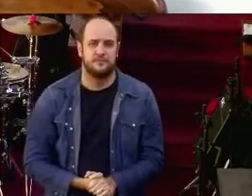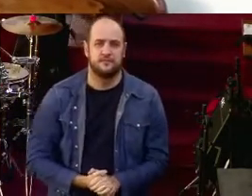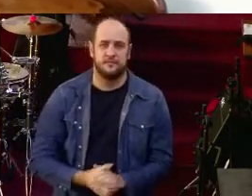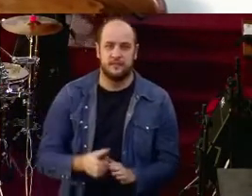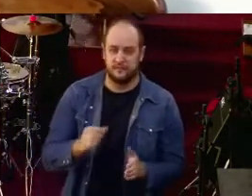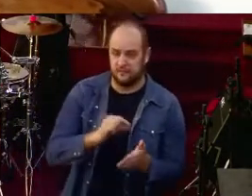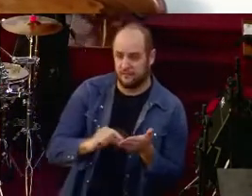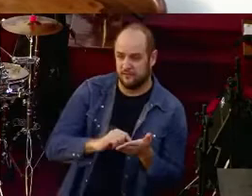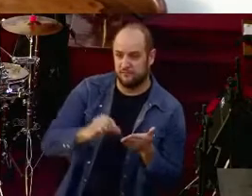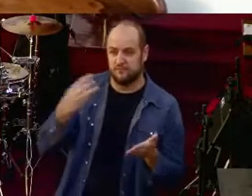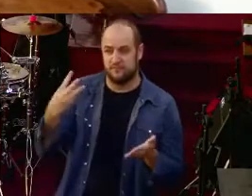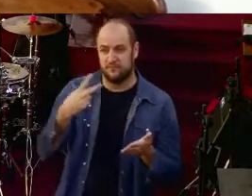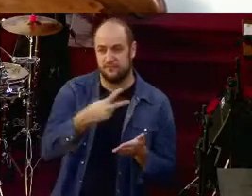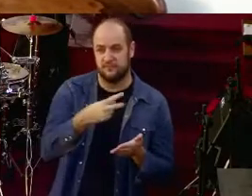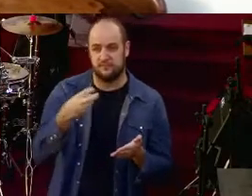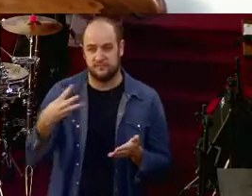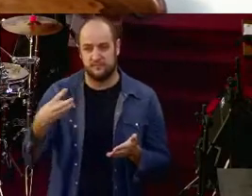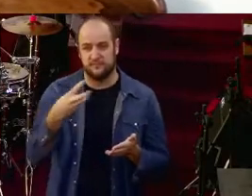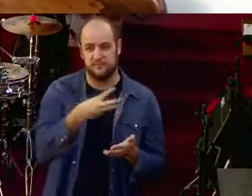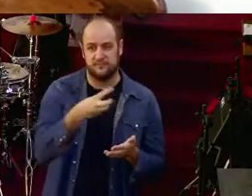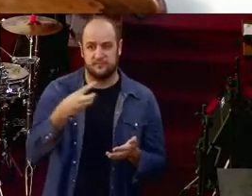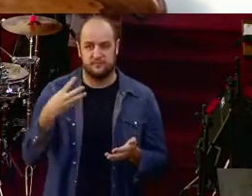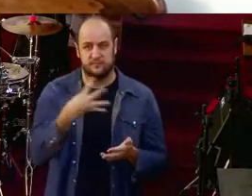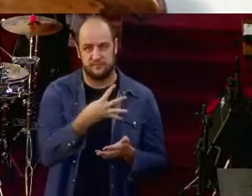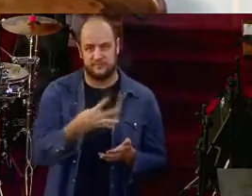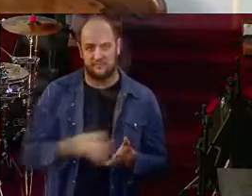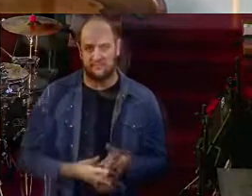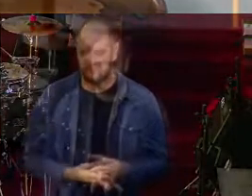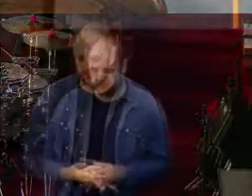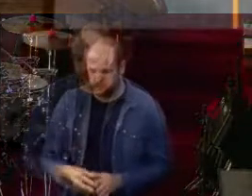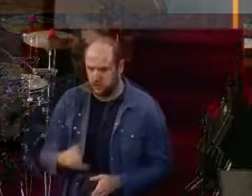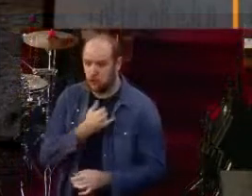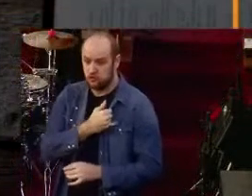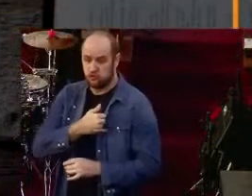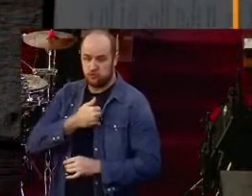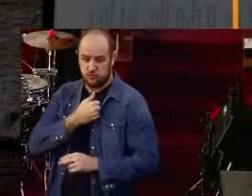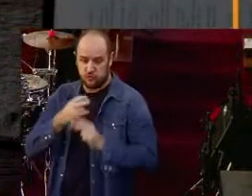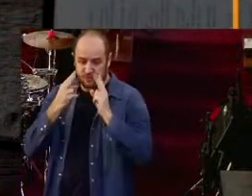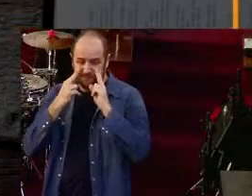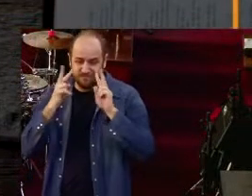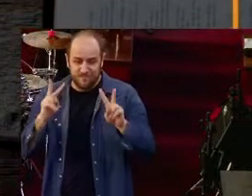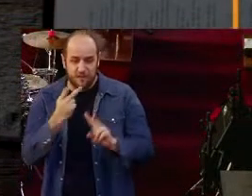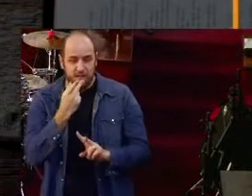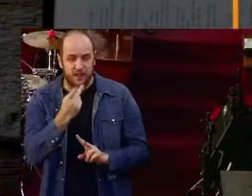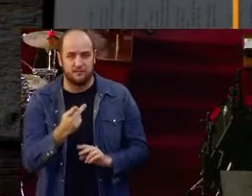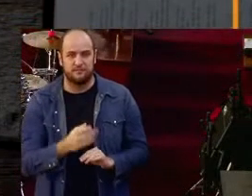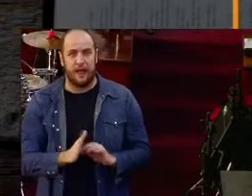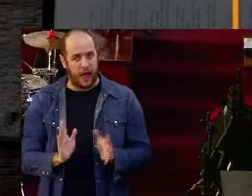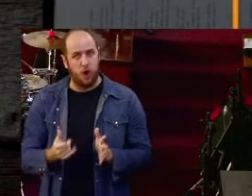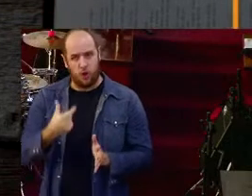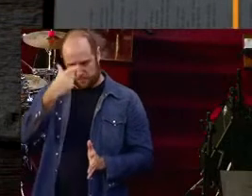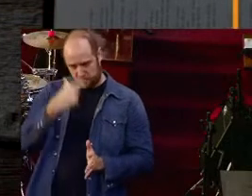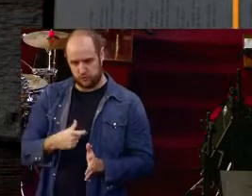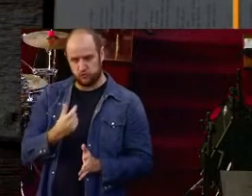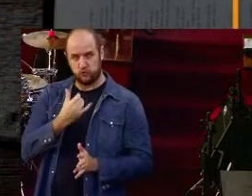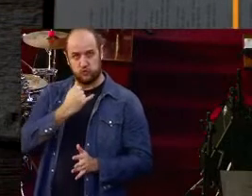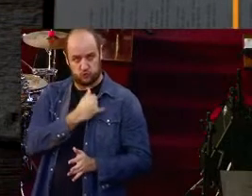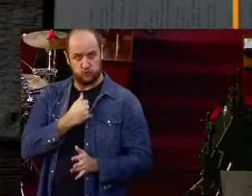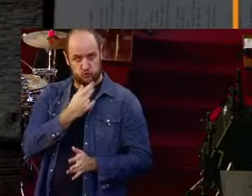e 34. E João testemunhou dizendo, veja, agora é João que está